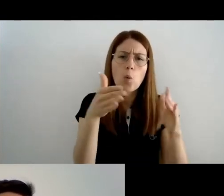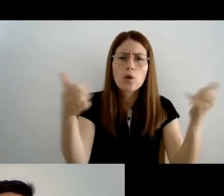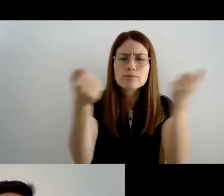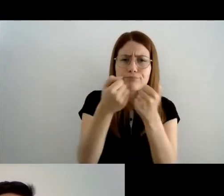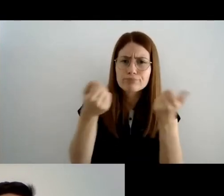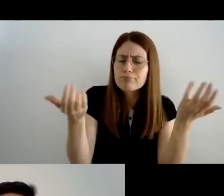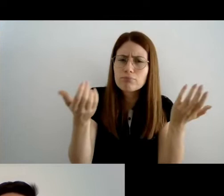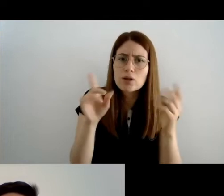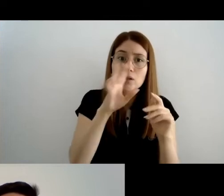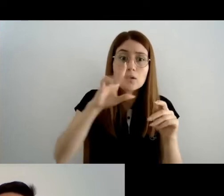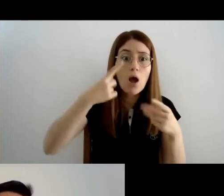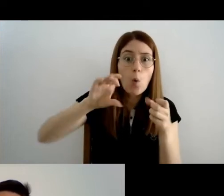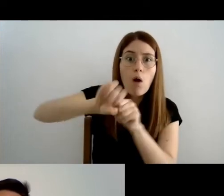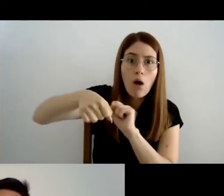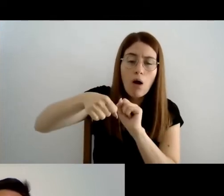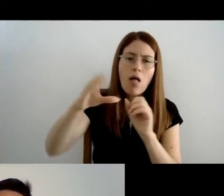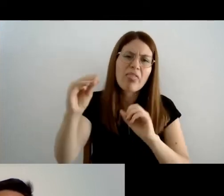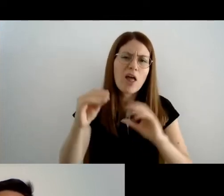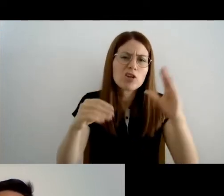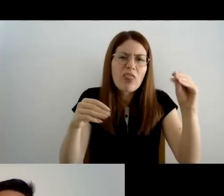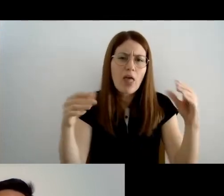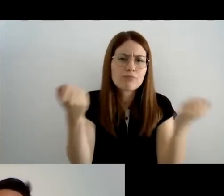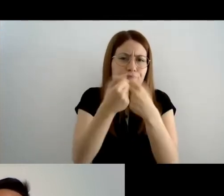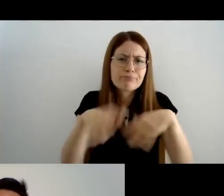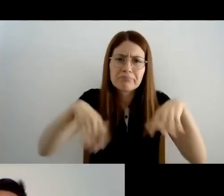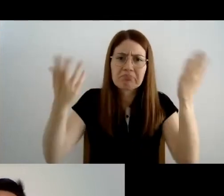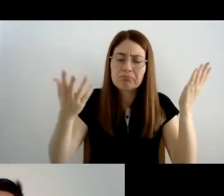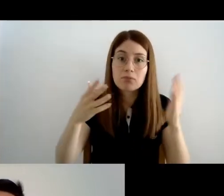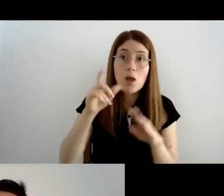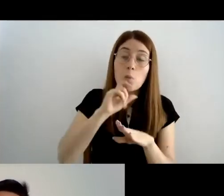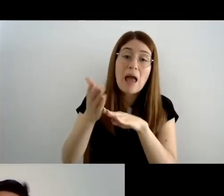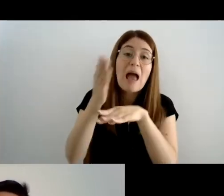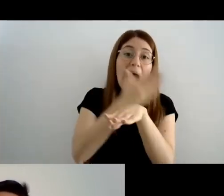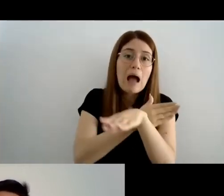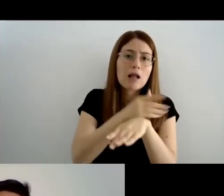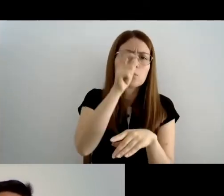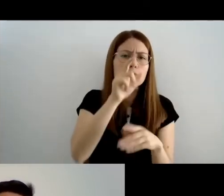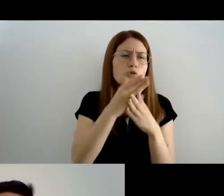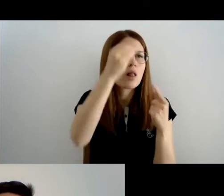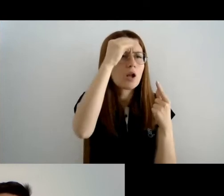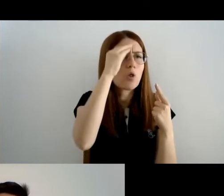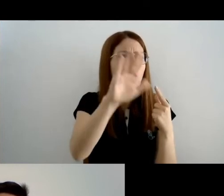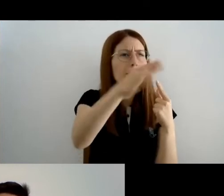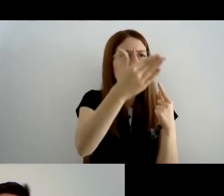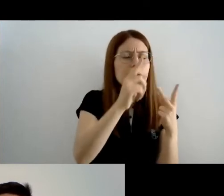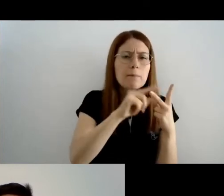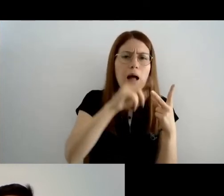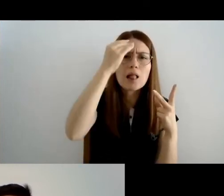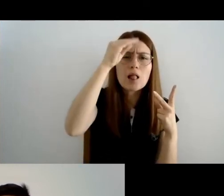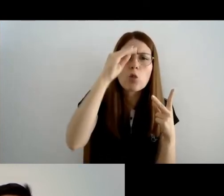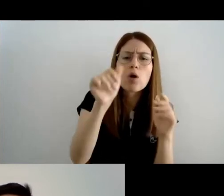com 10. Se calhar há 20 anos atrás uma equipa técnica era constituída por um treinador principal, um treinador adjunto, um preparador físico às